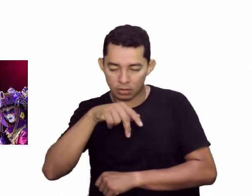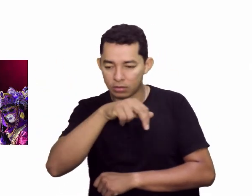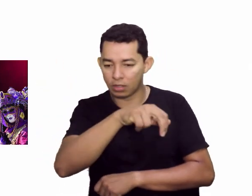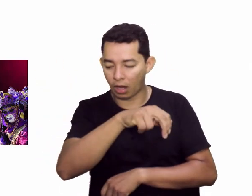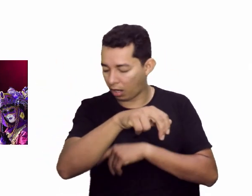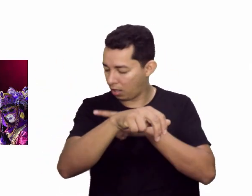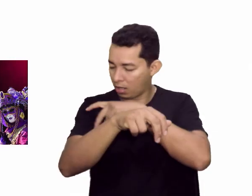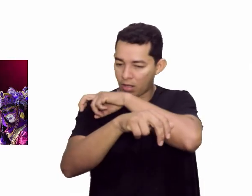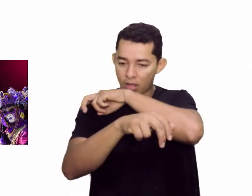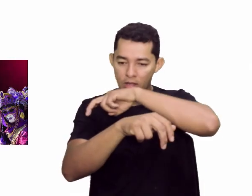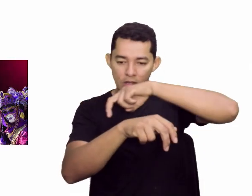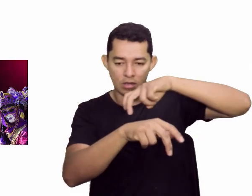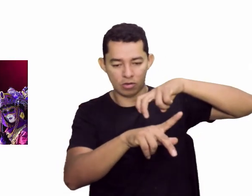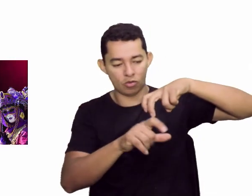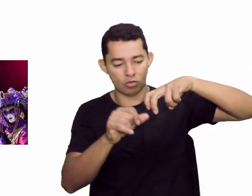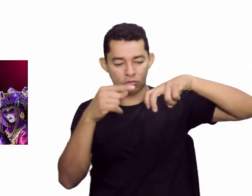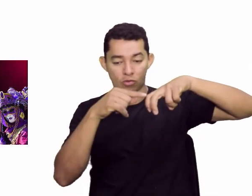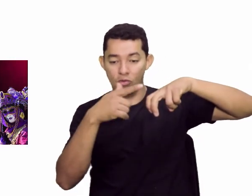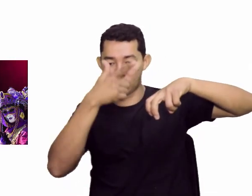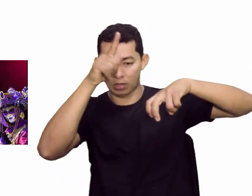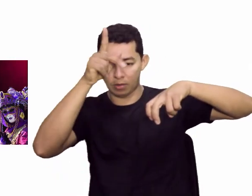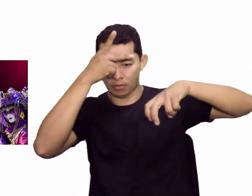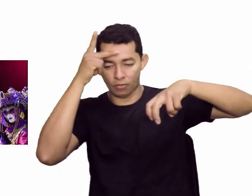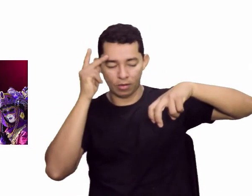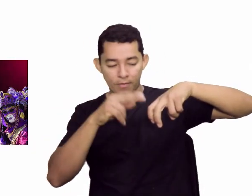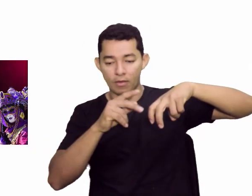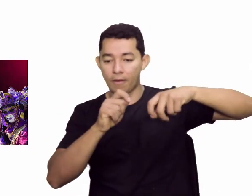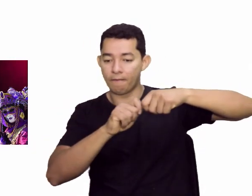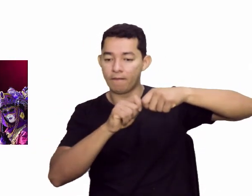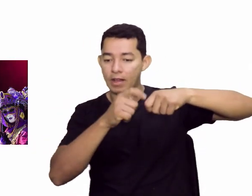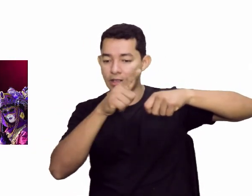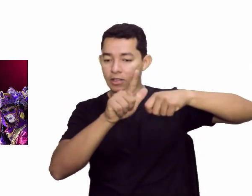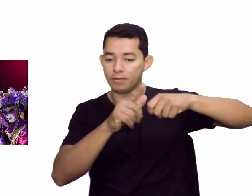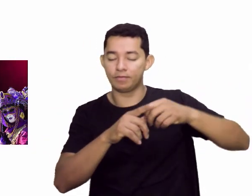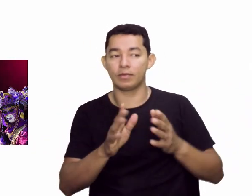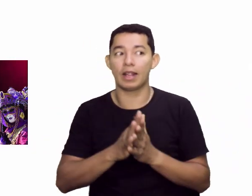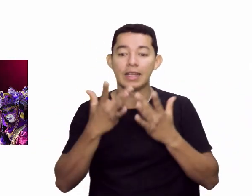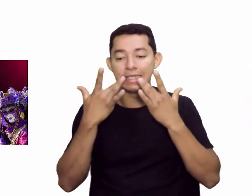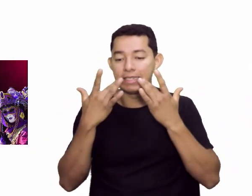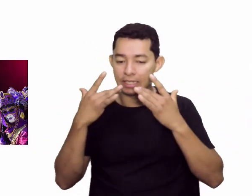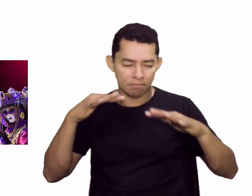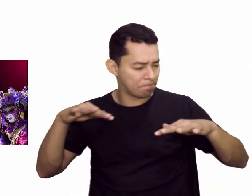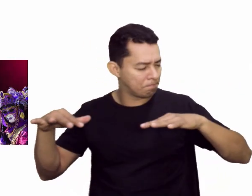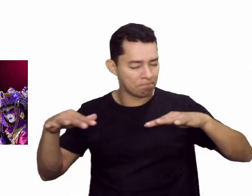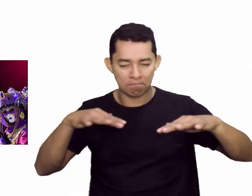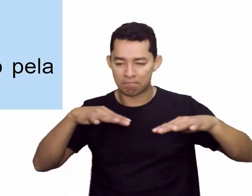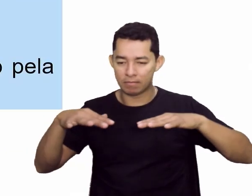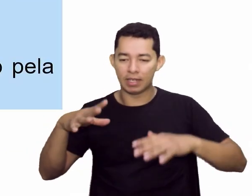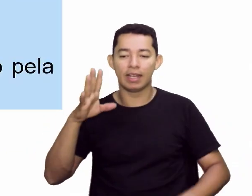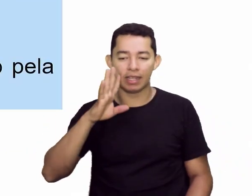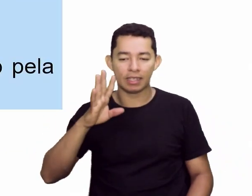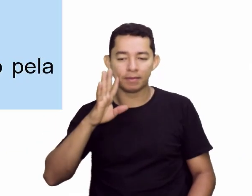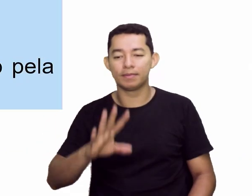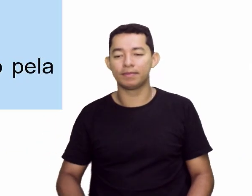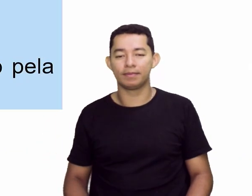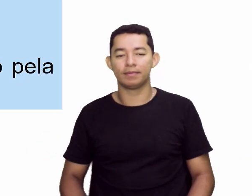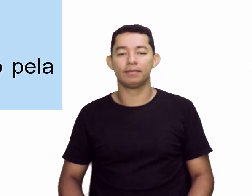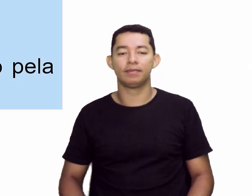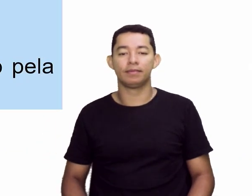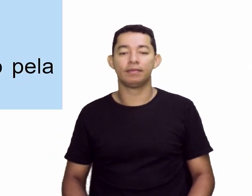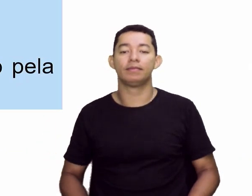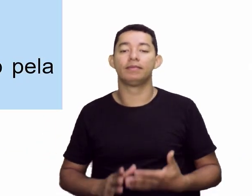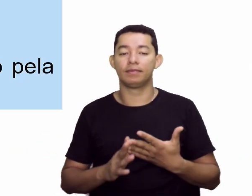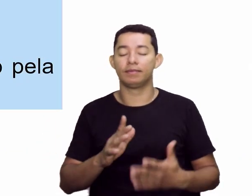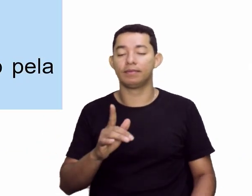pessoa fazendo outra ação. É isso aí, gente. Teatro é movimento demais, muito legal. E